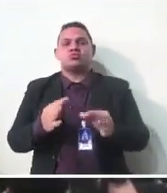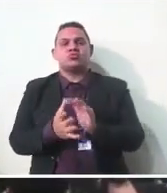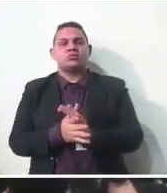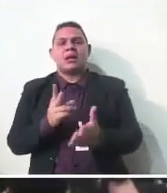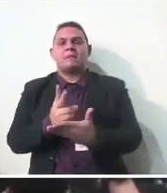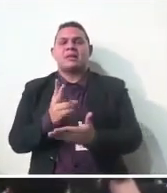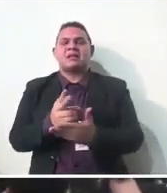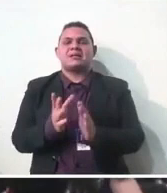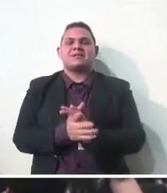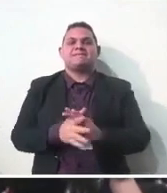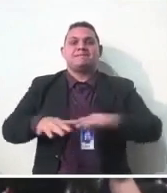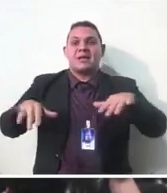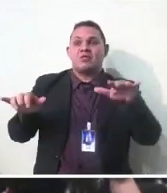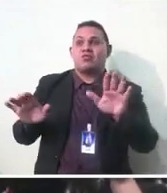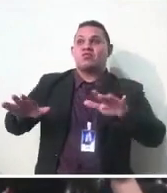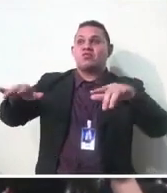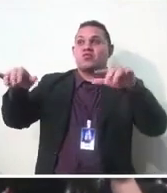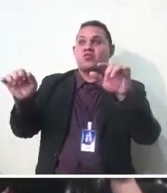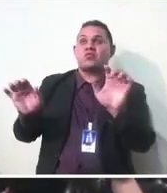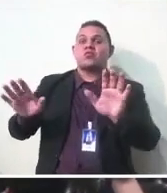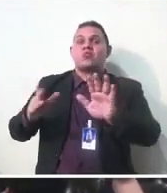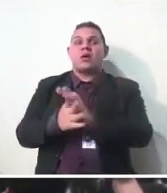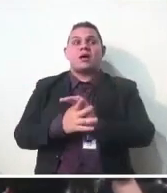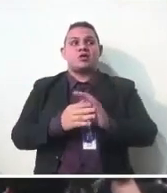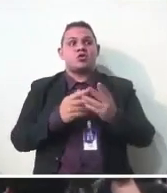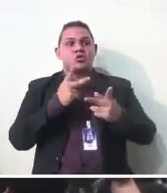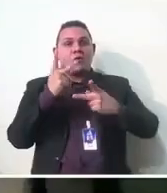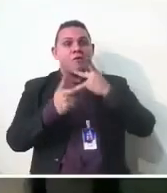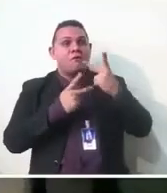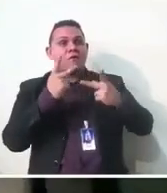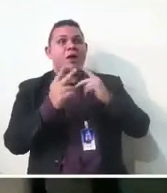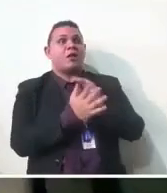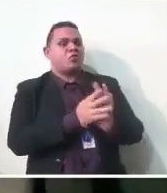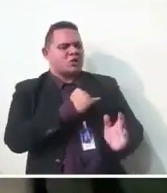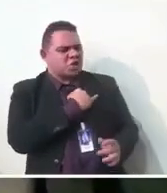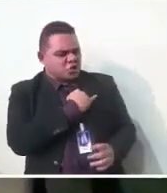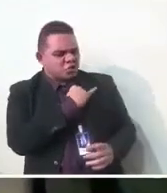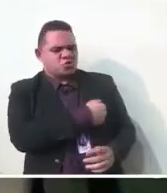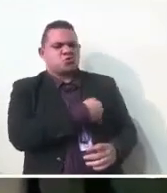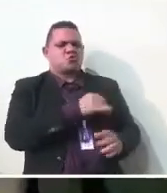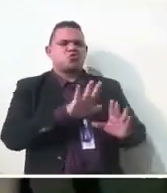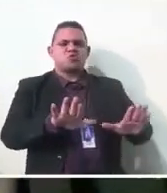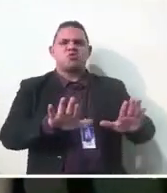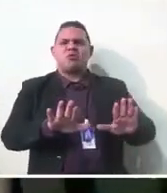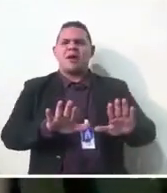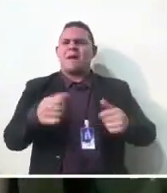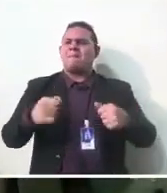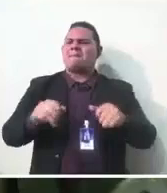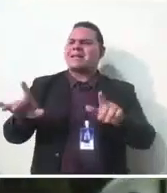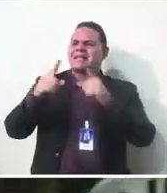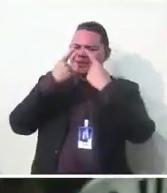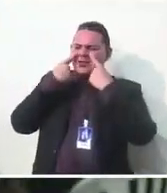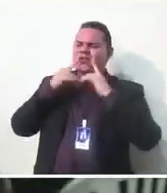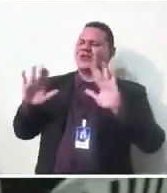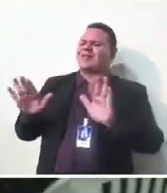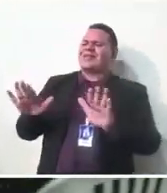um anjo, com uma voz grossa, forte, começou a gritar: João, precisa chorar mais não.